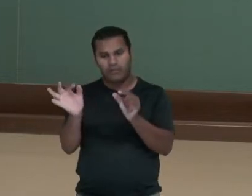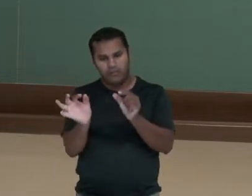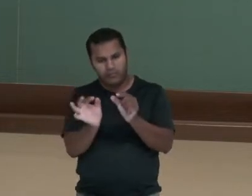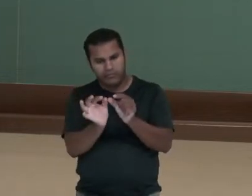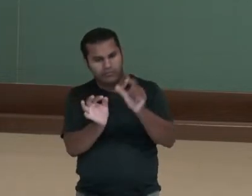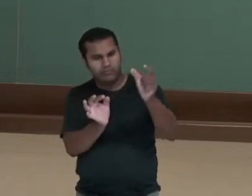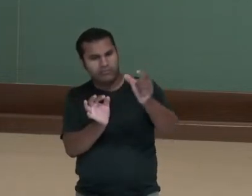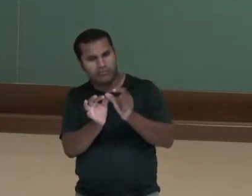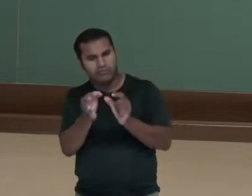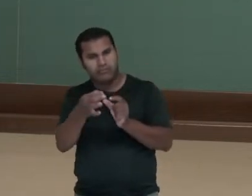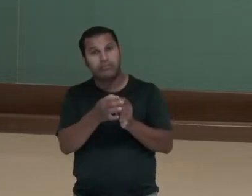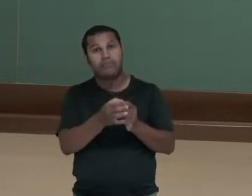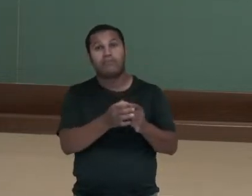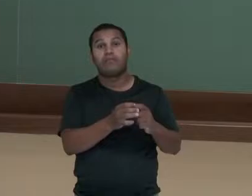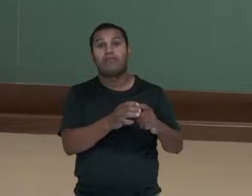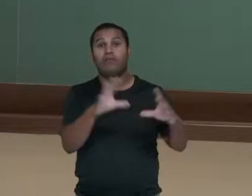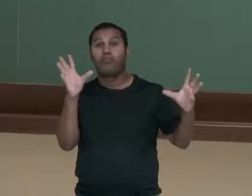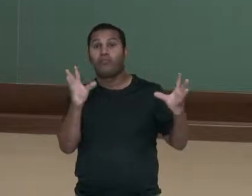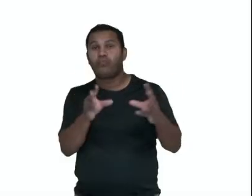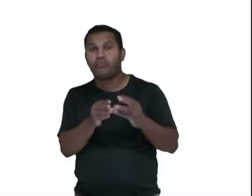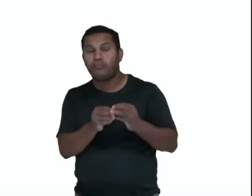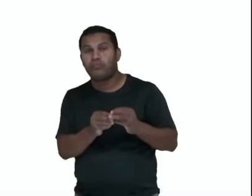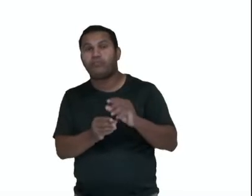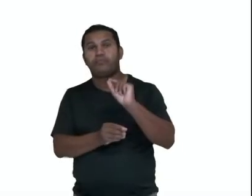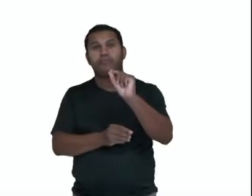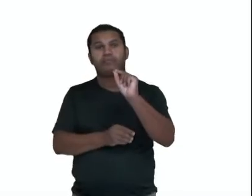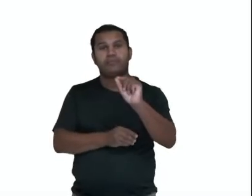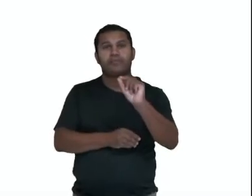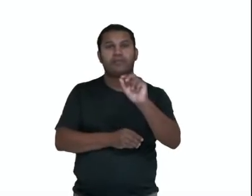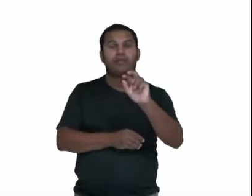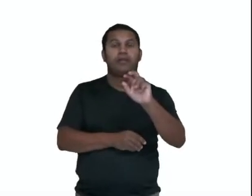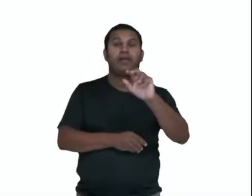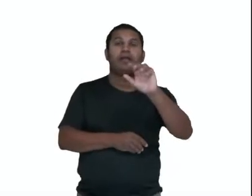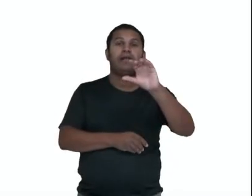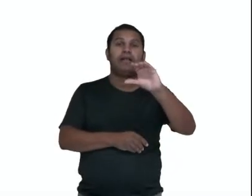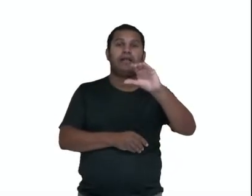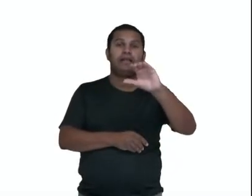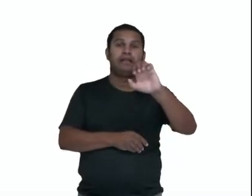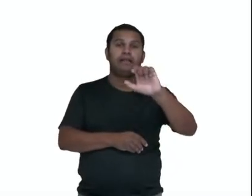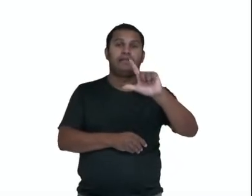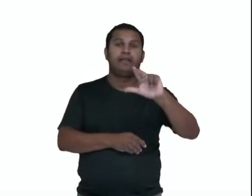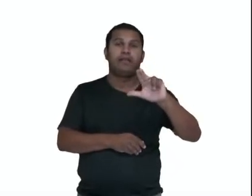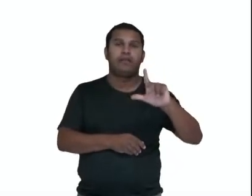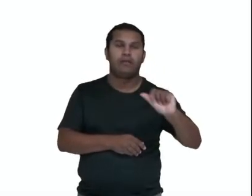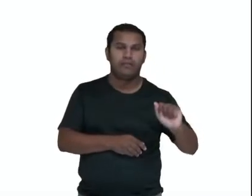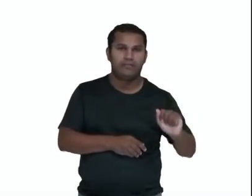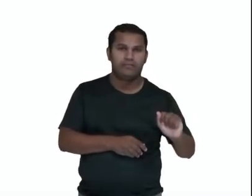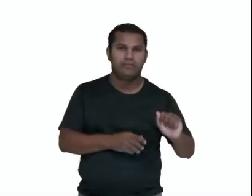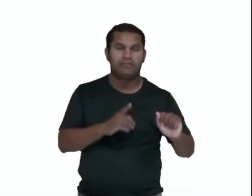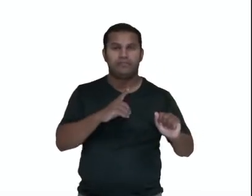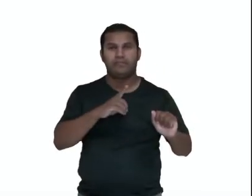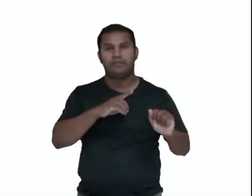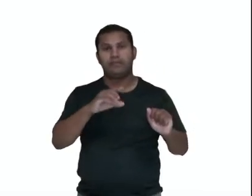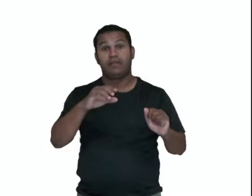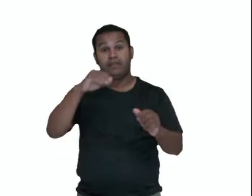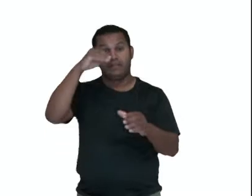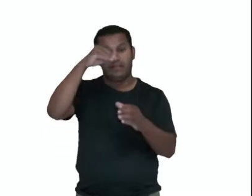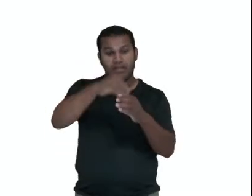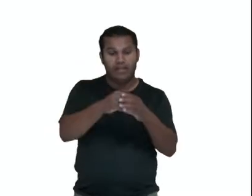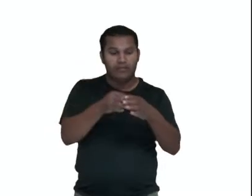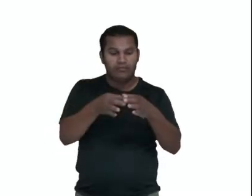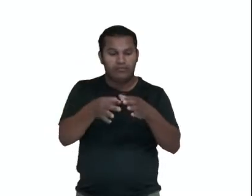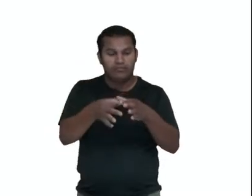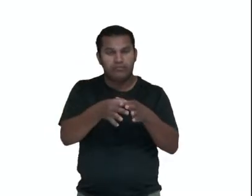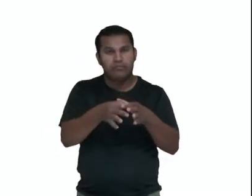da célula. O nome dessas estruturas são organelas. Um exemplo é a mitocôndria. Elas ficam dentro da célula e elas